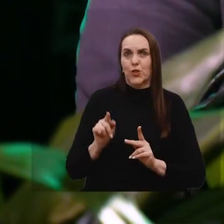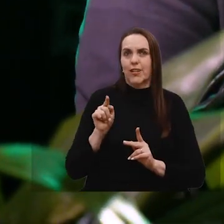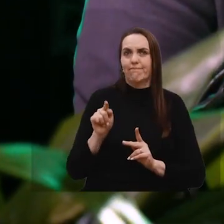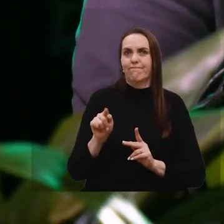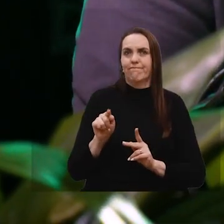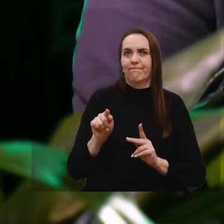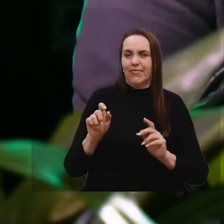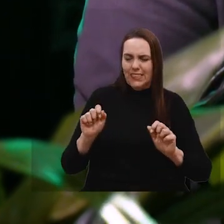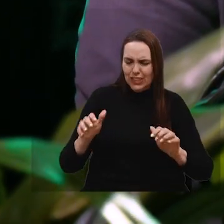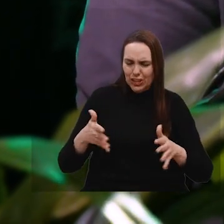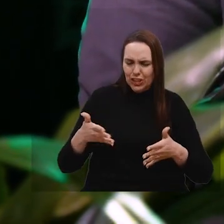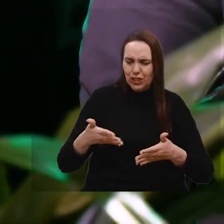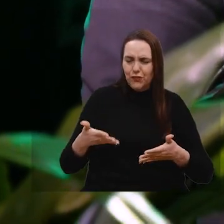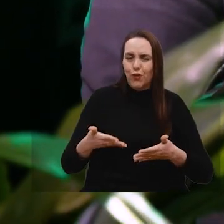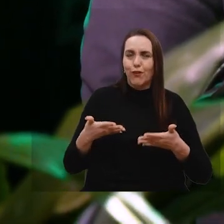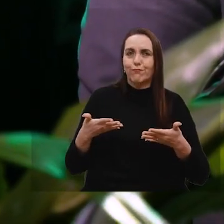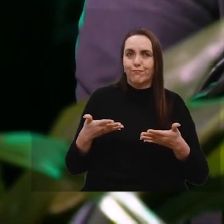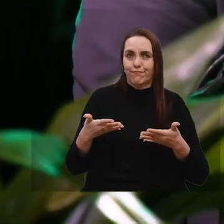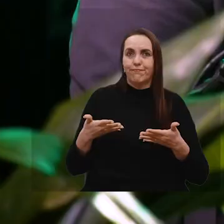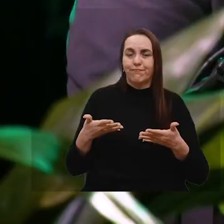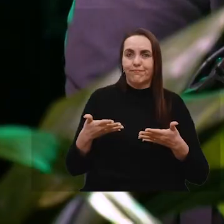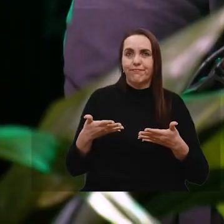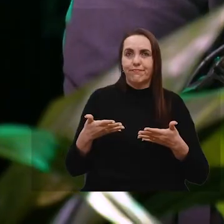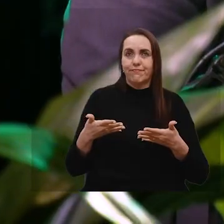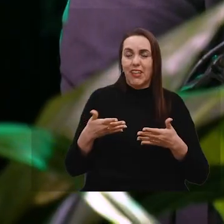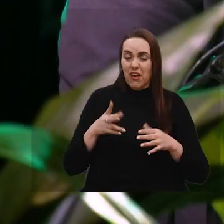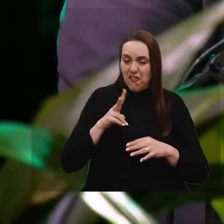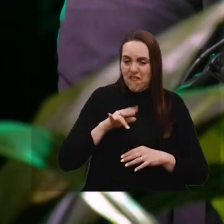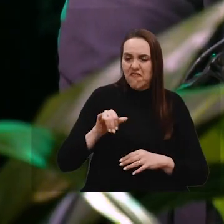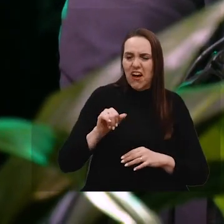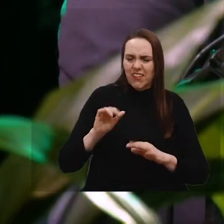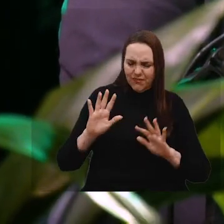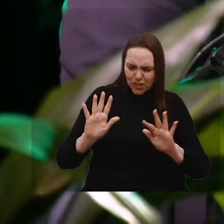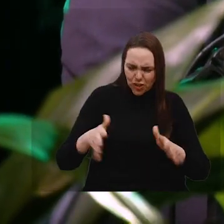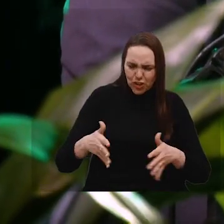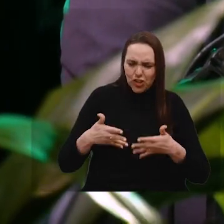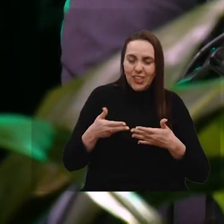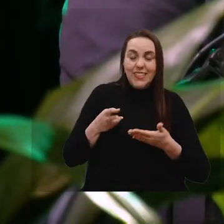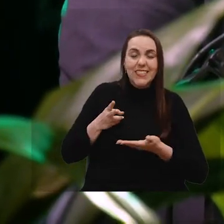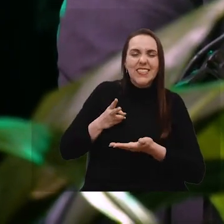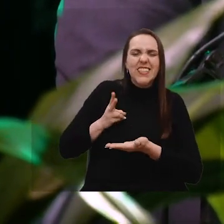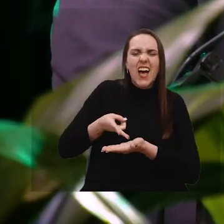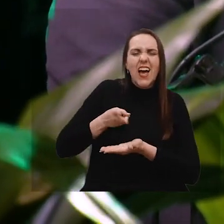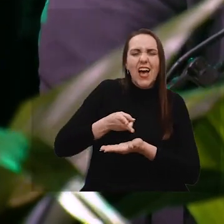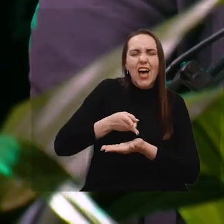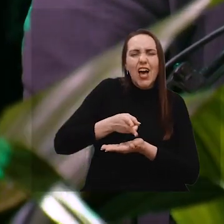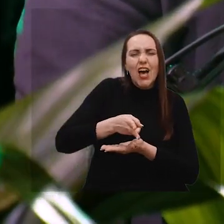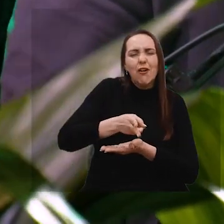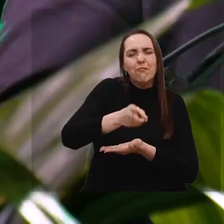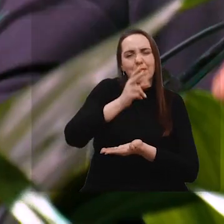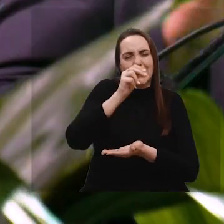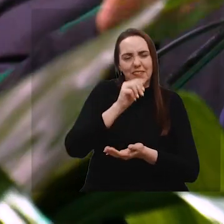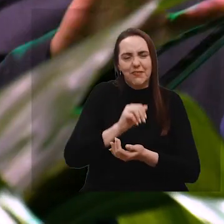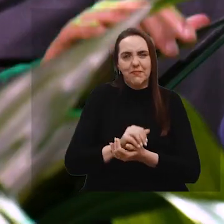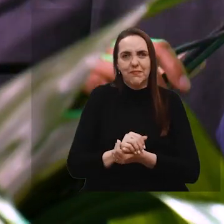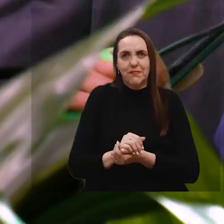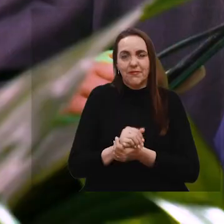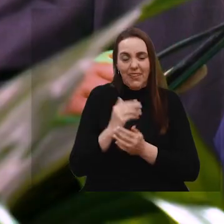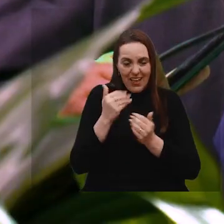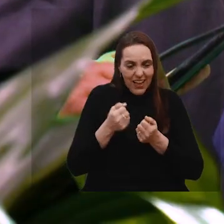é dessa pessoa que me incentivou e que vai me incentivar sempre